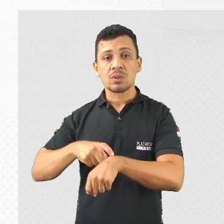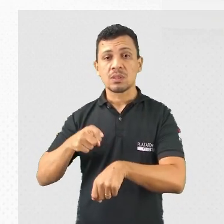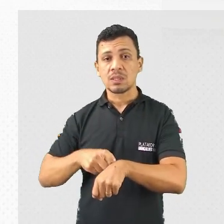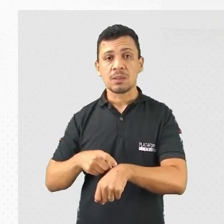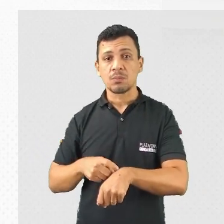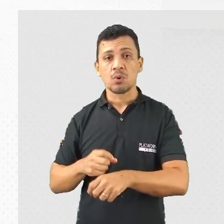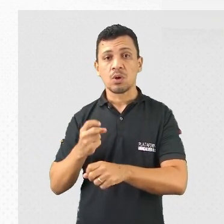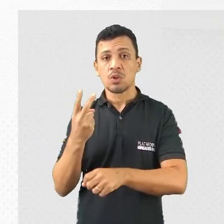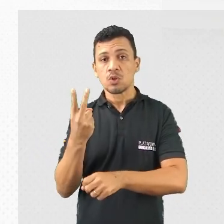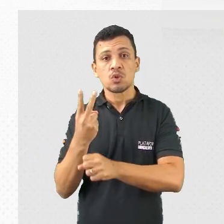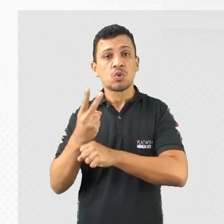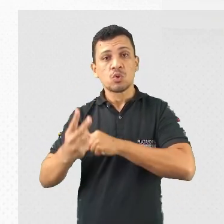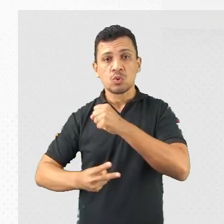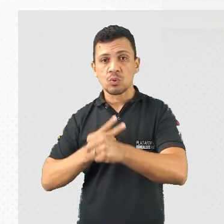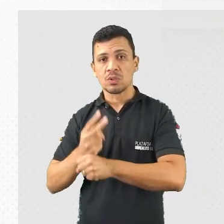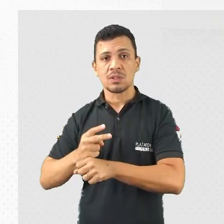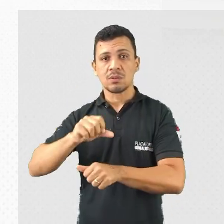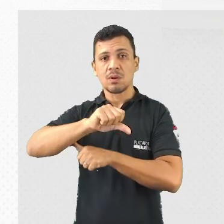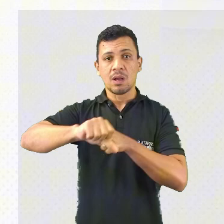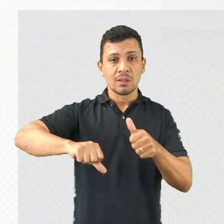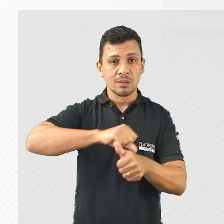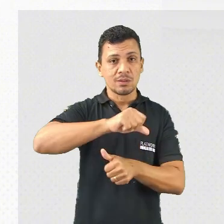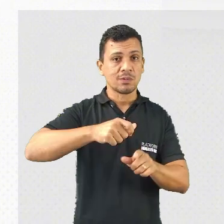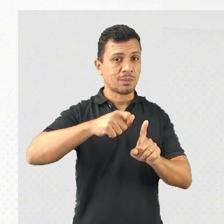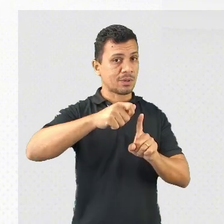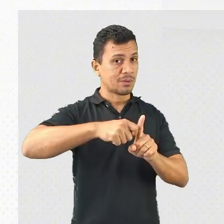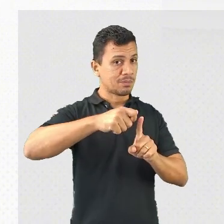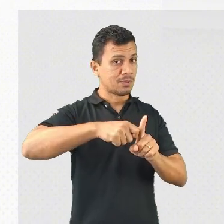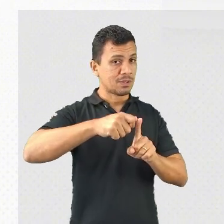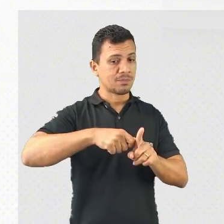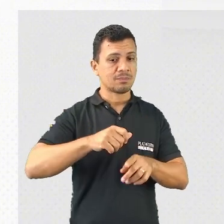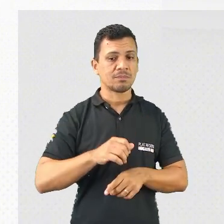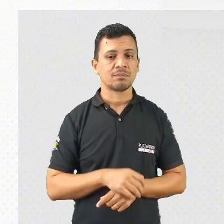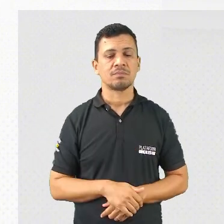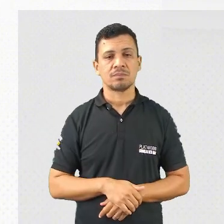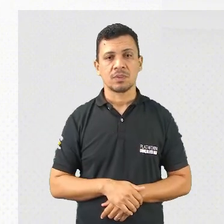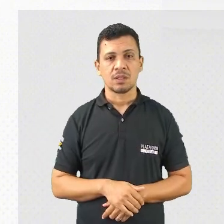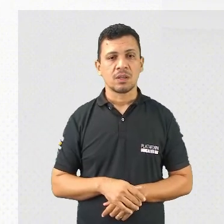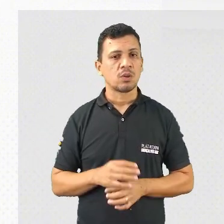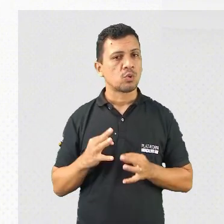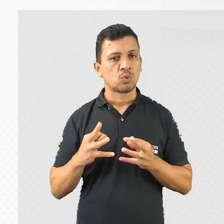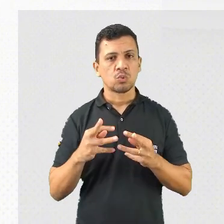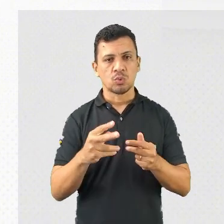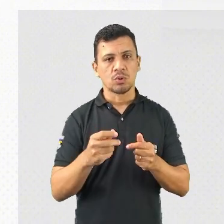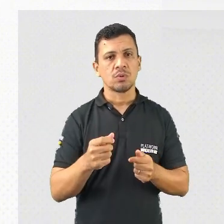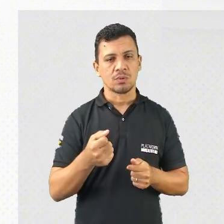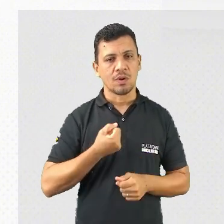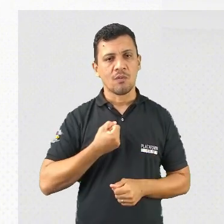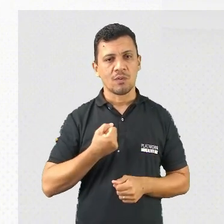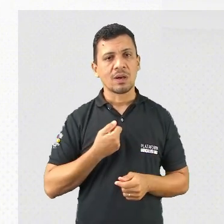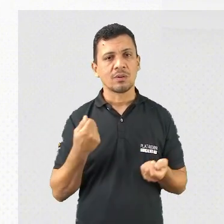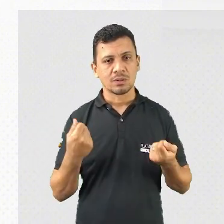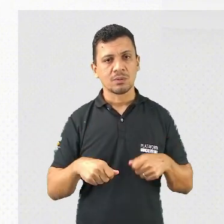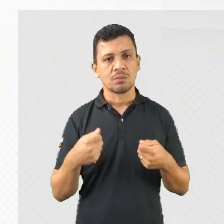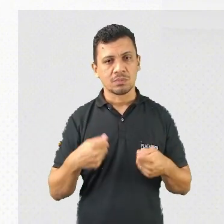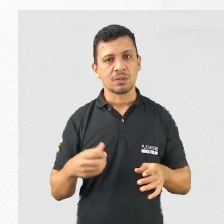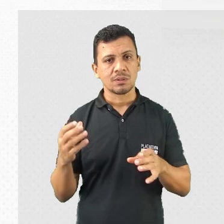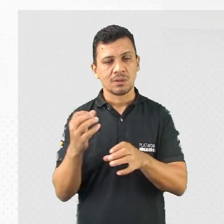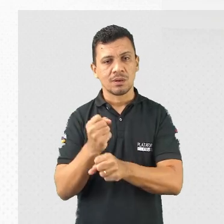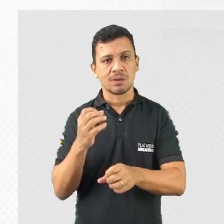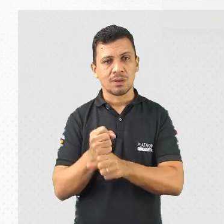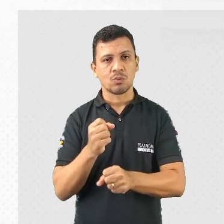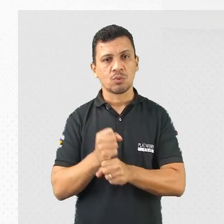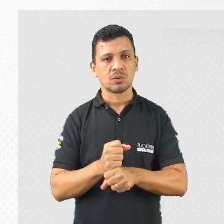24 meses, já que um ano tem 12 meses. Certo? Então você já tem aí todos os valores necessários para que você possa calcular